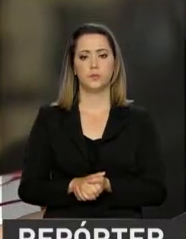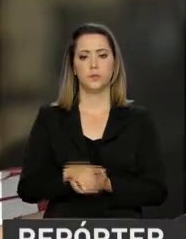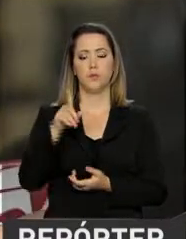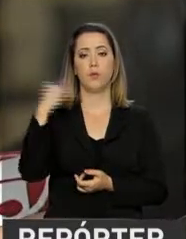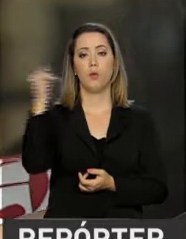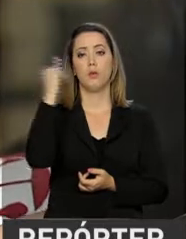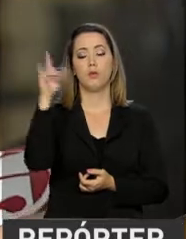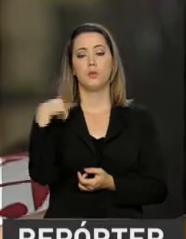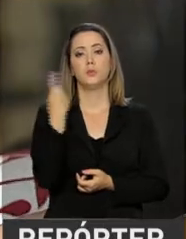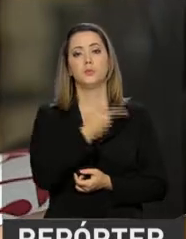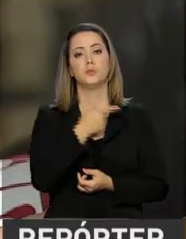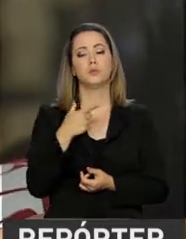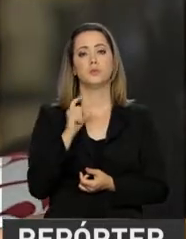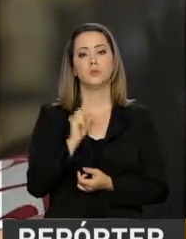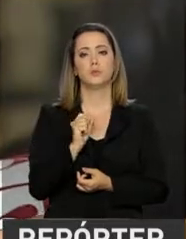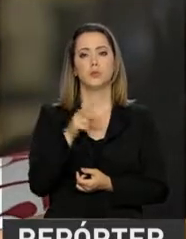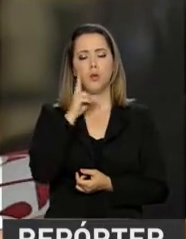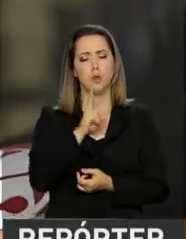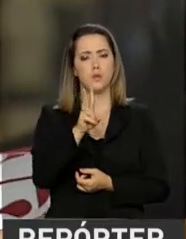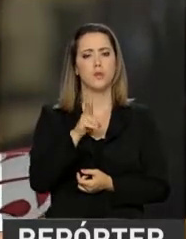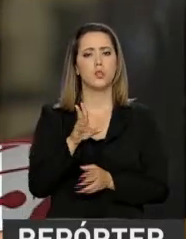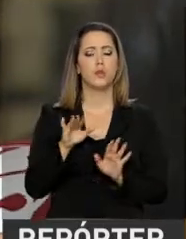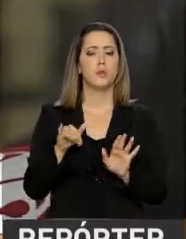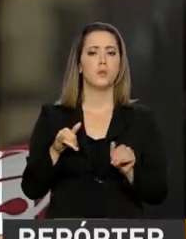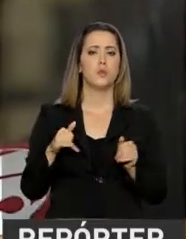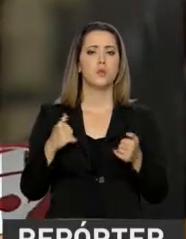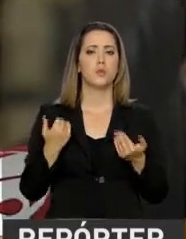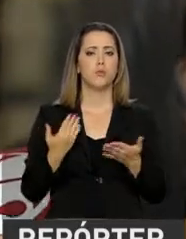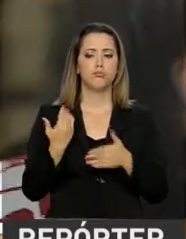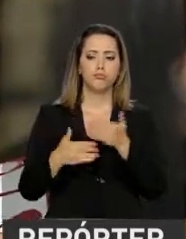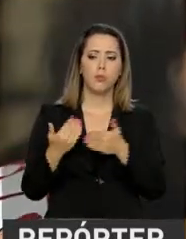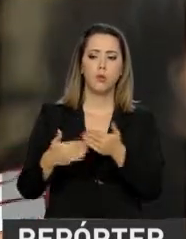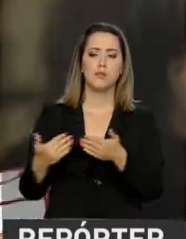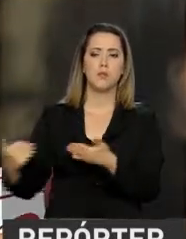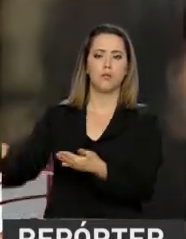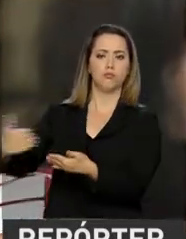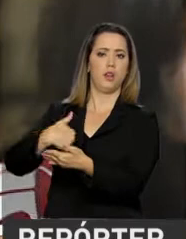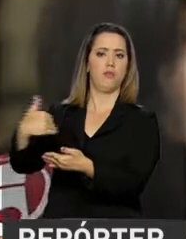é fundamental que nós avaliamos exatamente agora